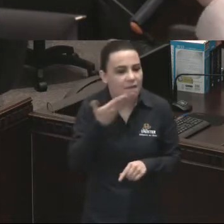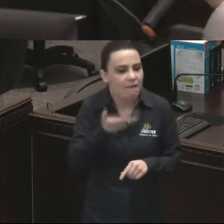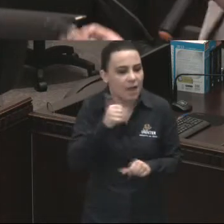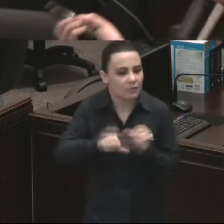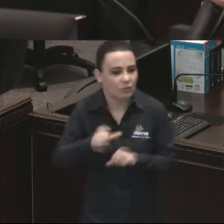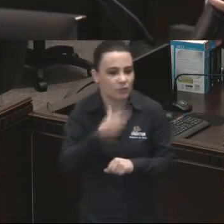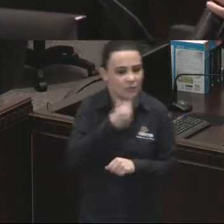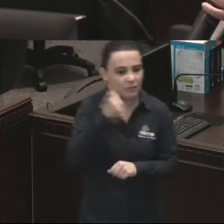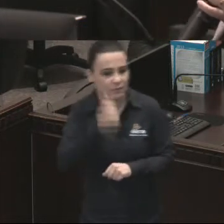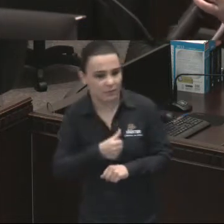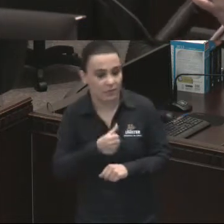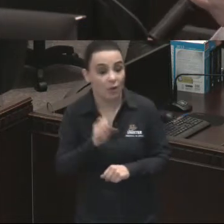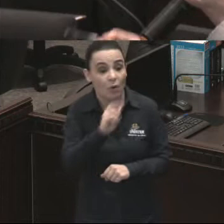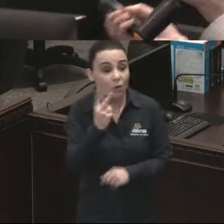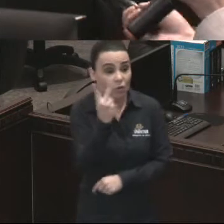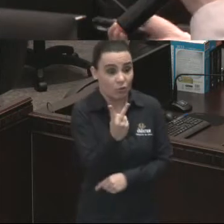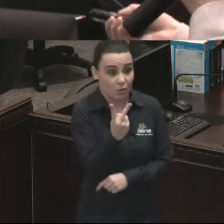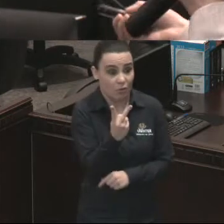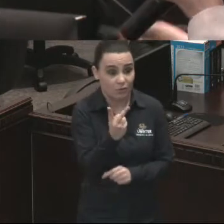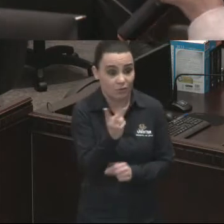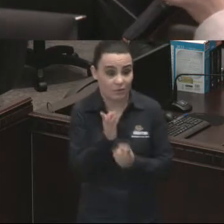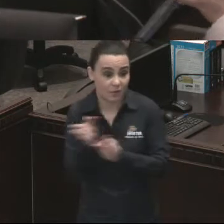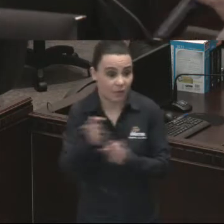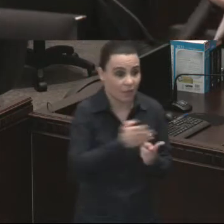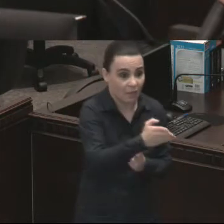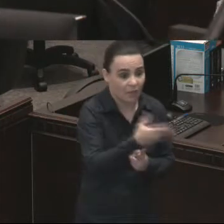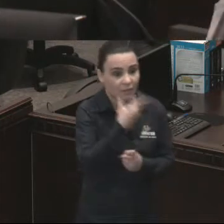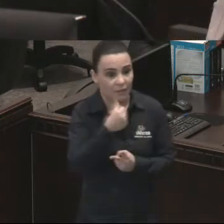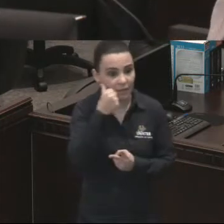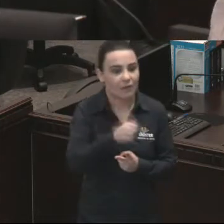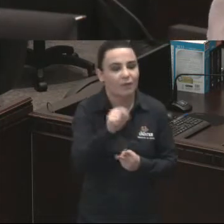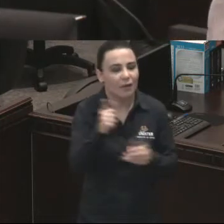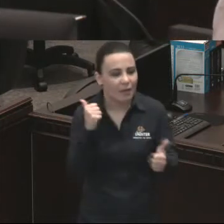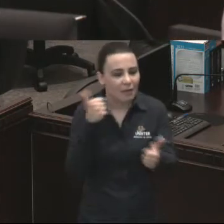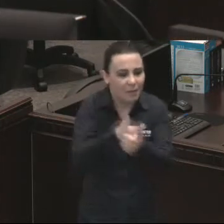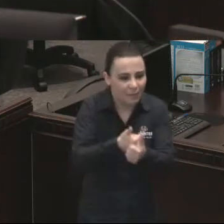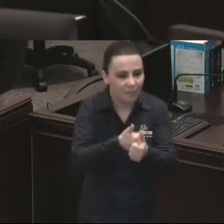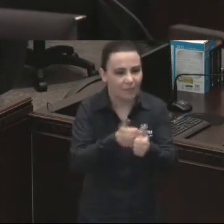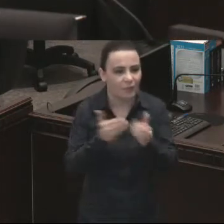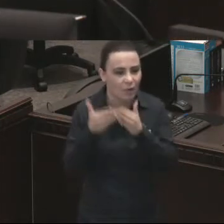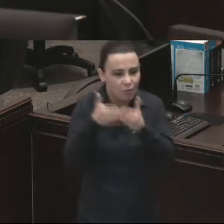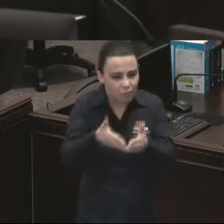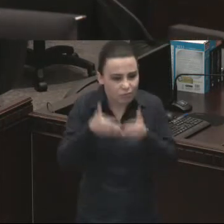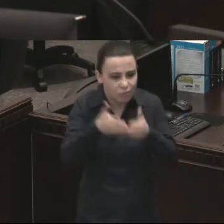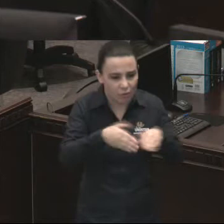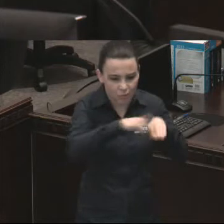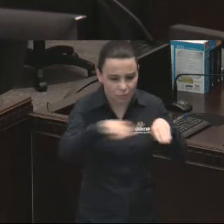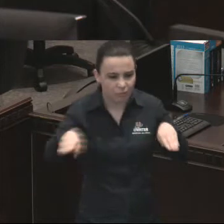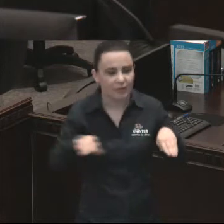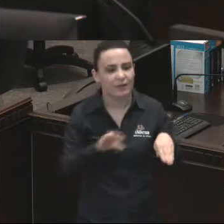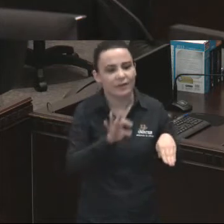típico, né, dos animais que estavam em baías portuárias, que era o caso do TBT, aquelas